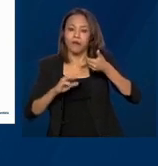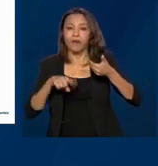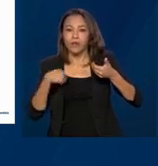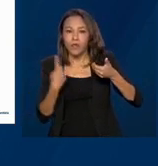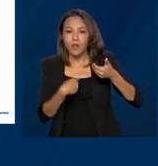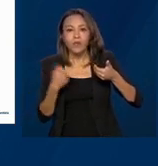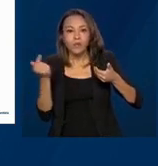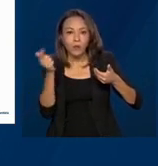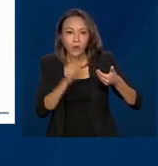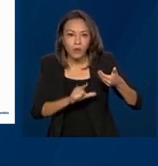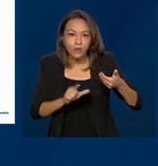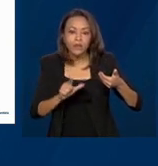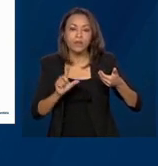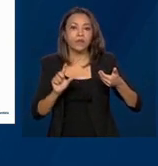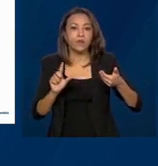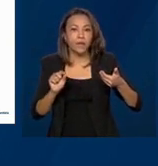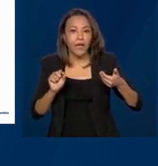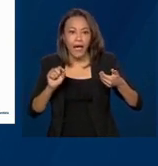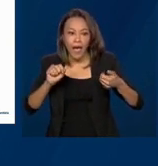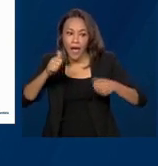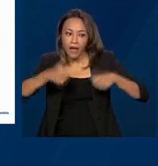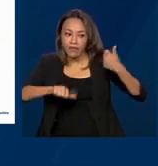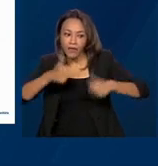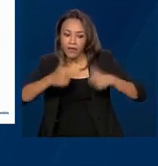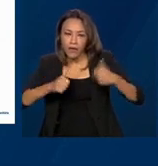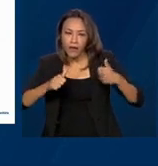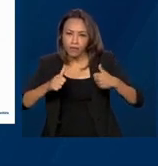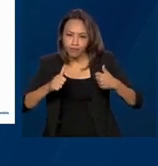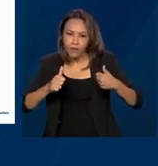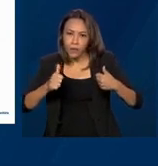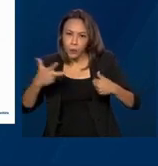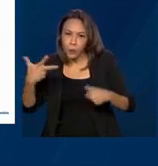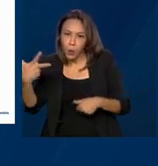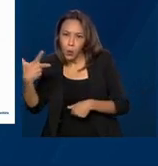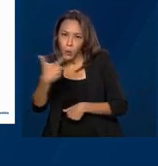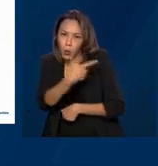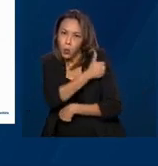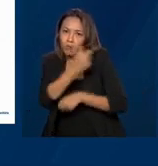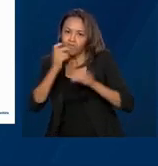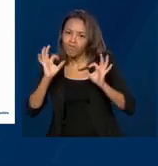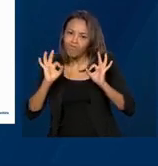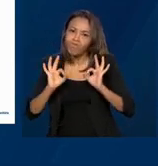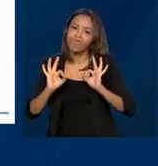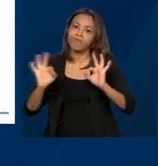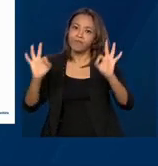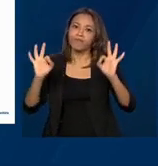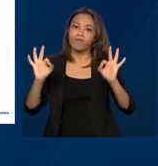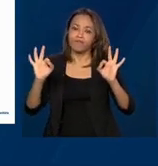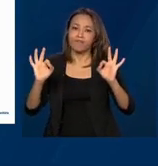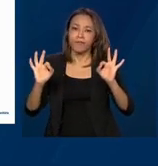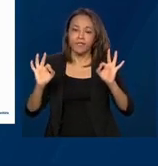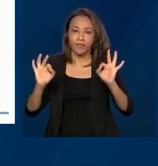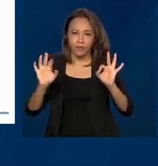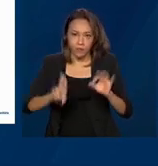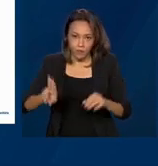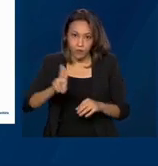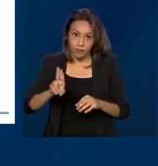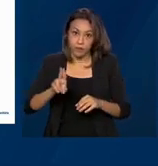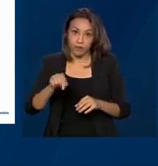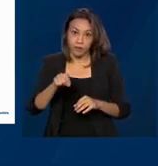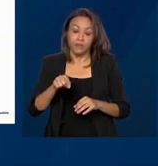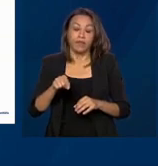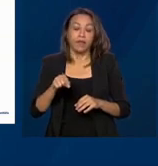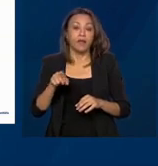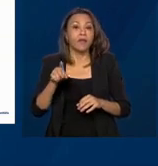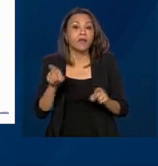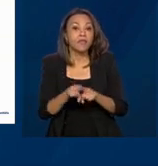avaliar a eficácia da vacina baseada no risco e no número total de casos que vão